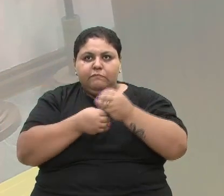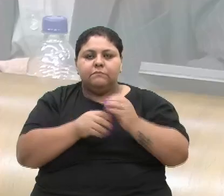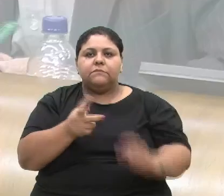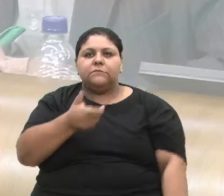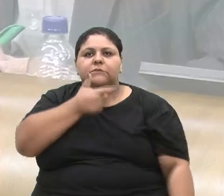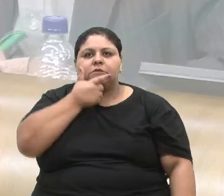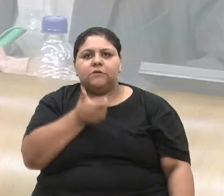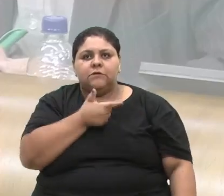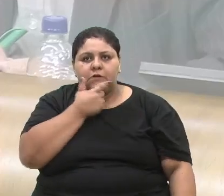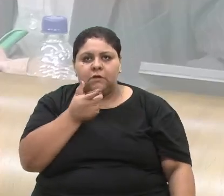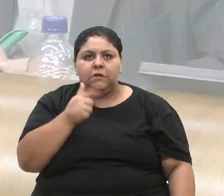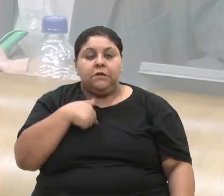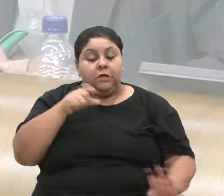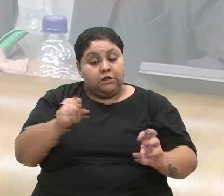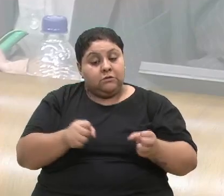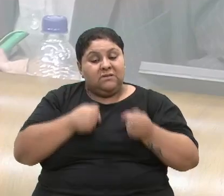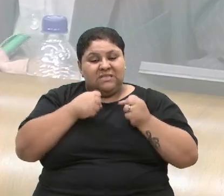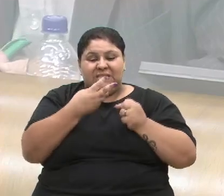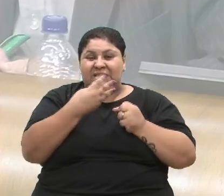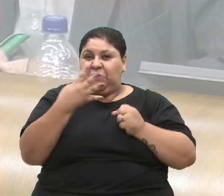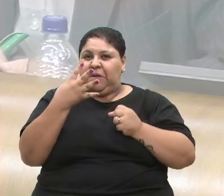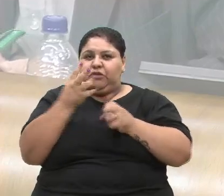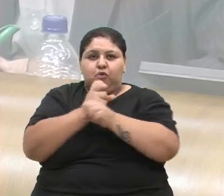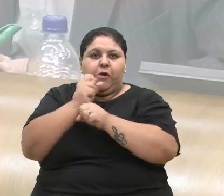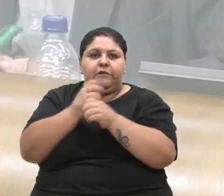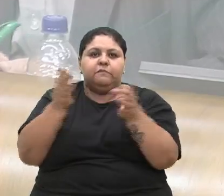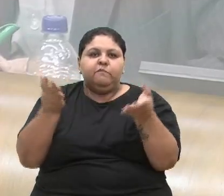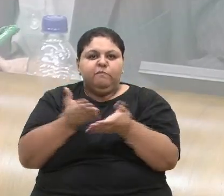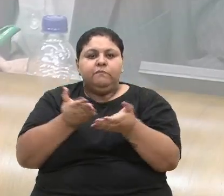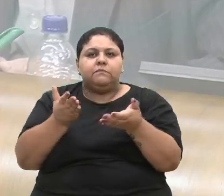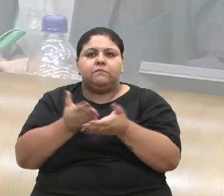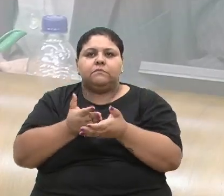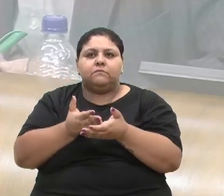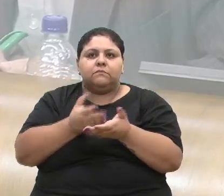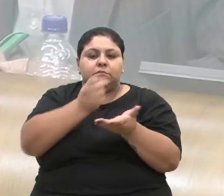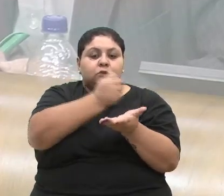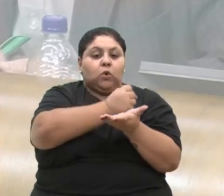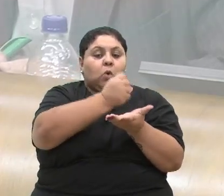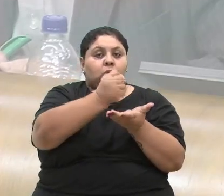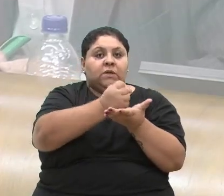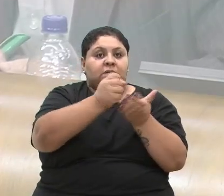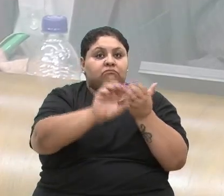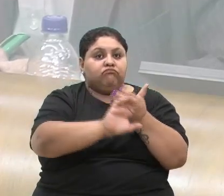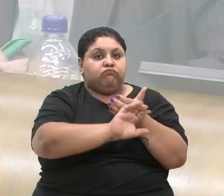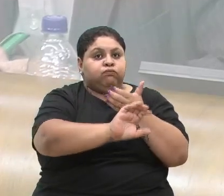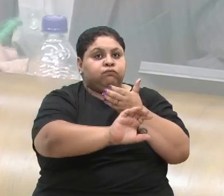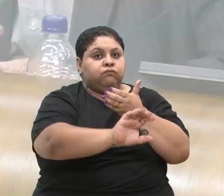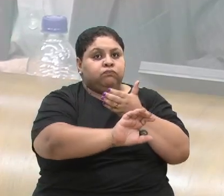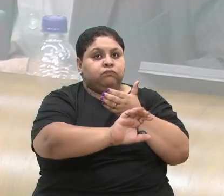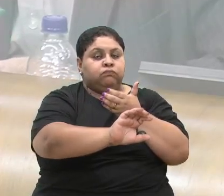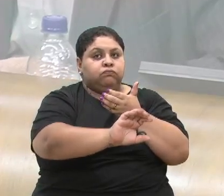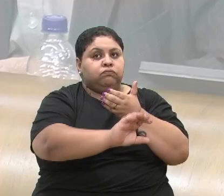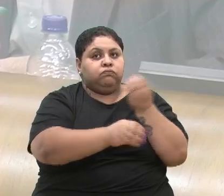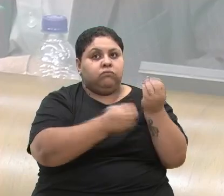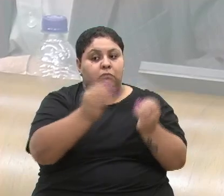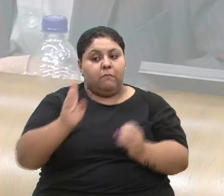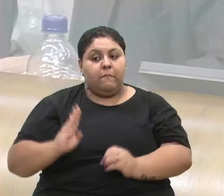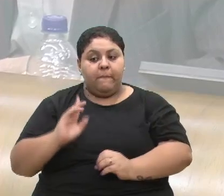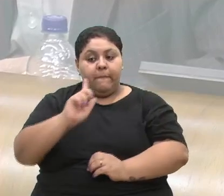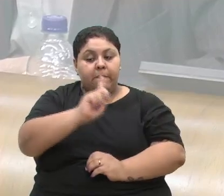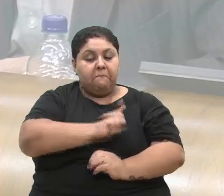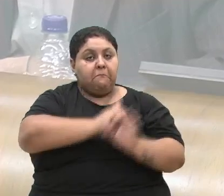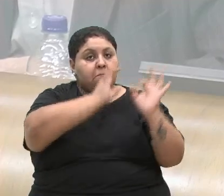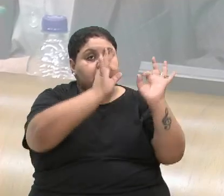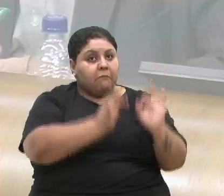reforçar algo aqui que eu defendo há 3, 4 anos já, que é a contratação de consultas. Como o Bento fez, deu